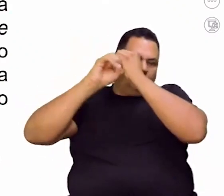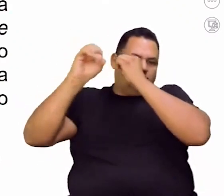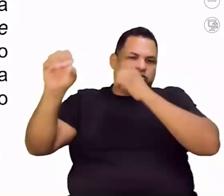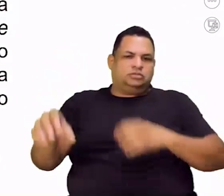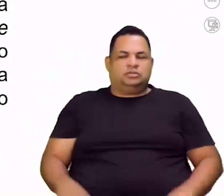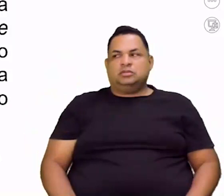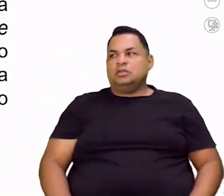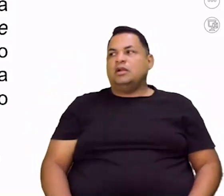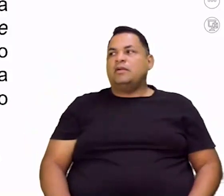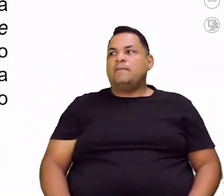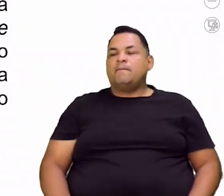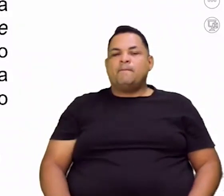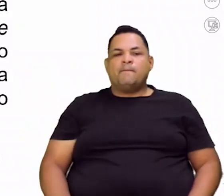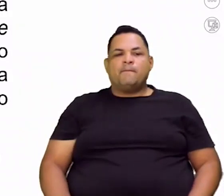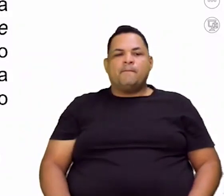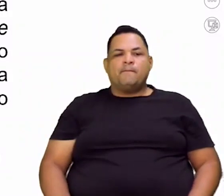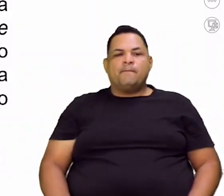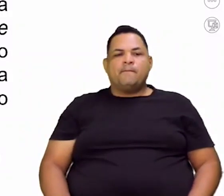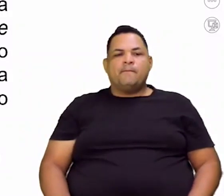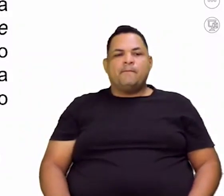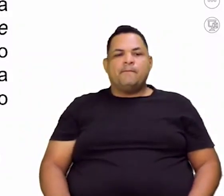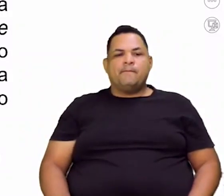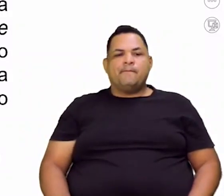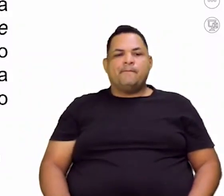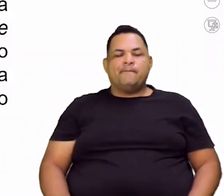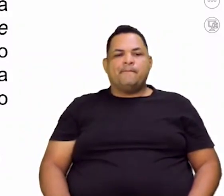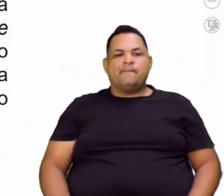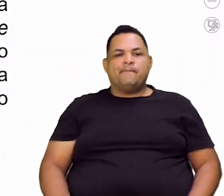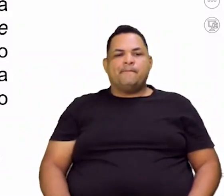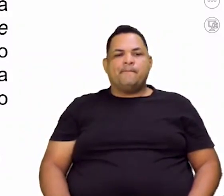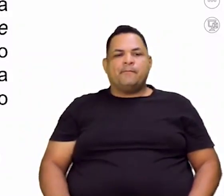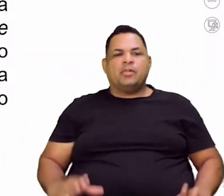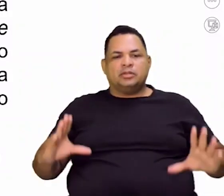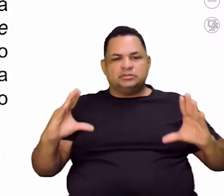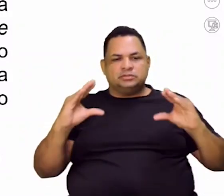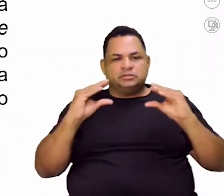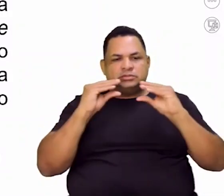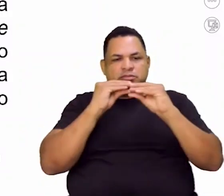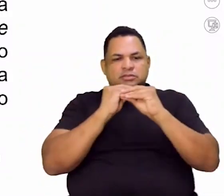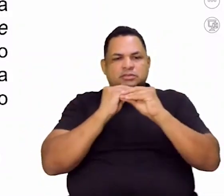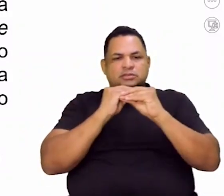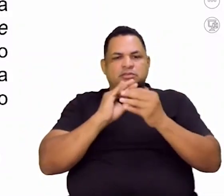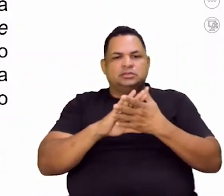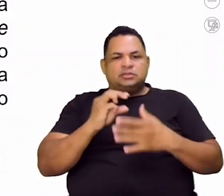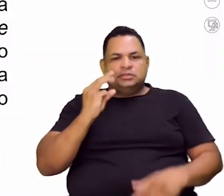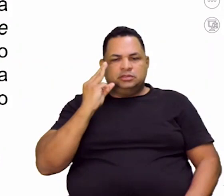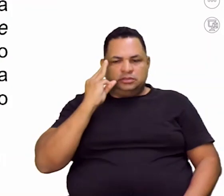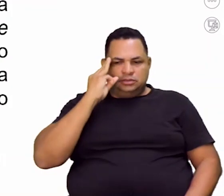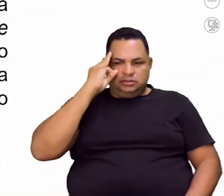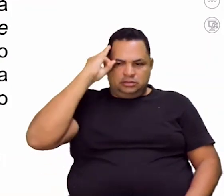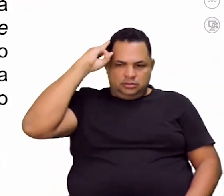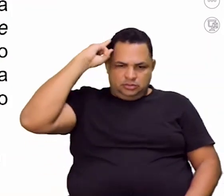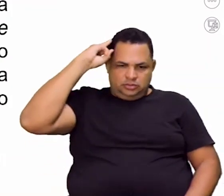Agora vamos ver a síntese de Newton, né? Força gravitacional. Vamos lá.